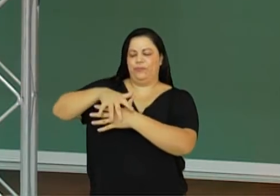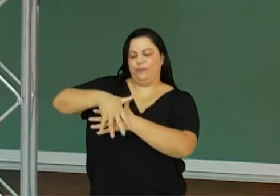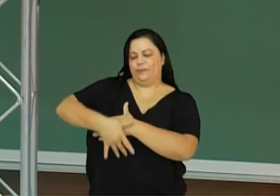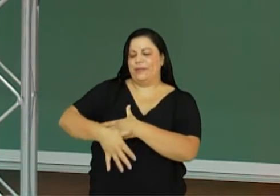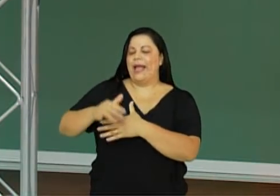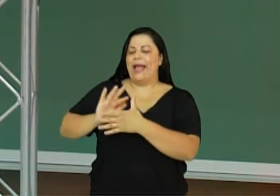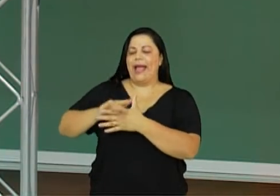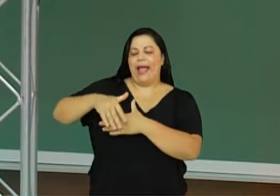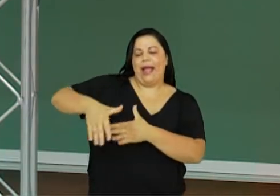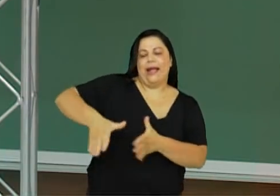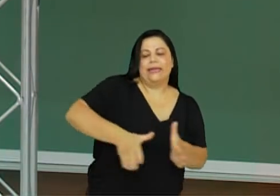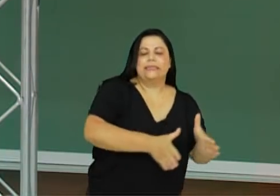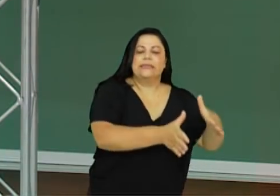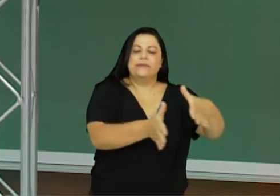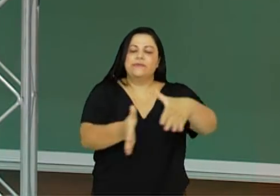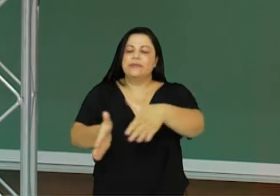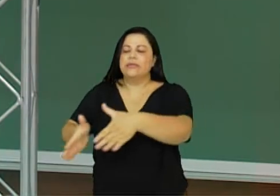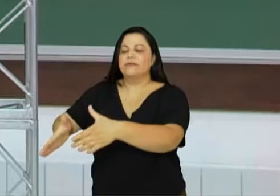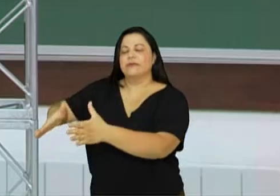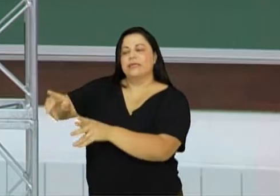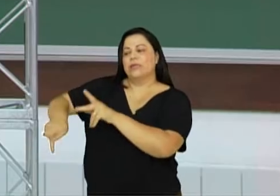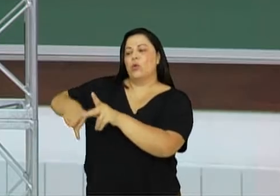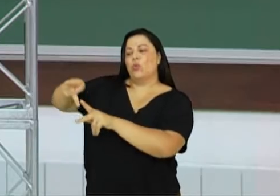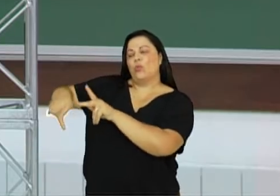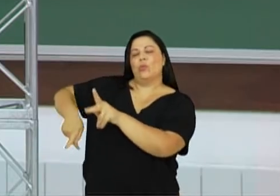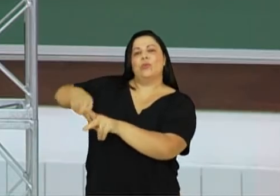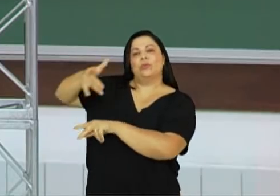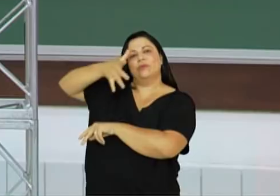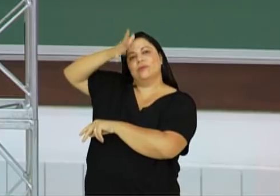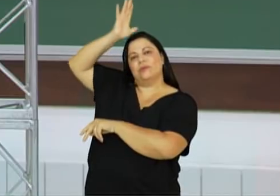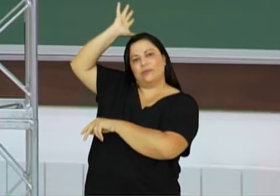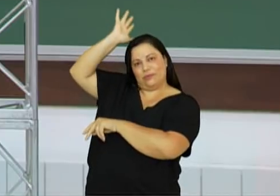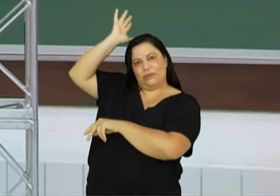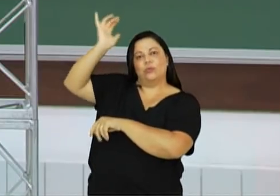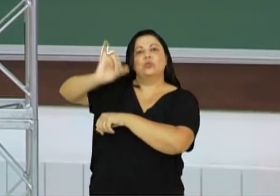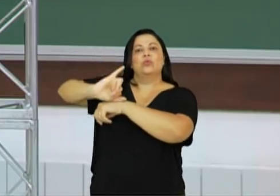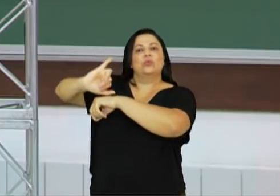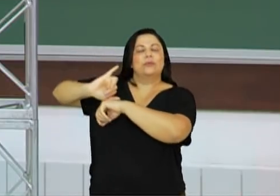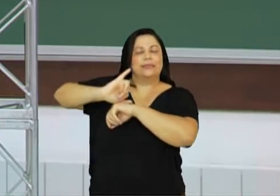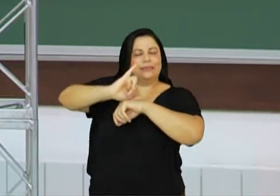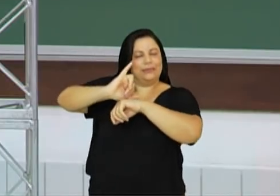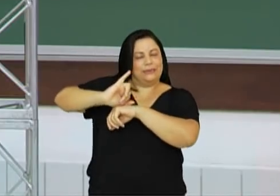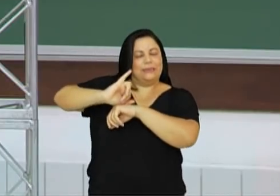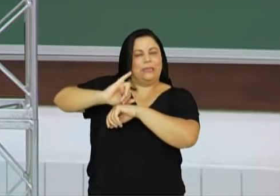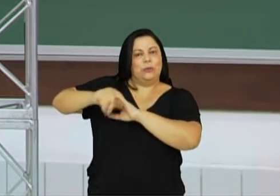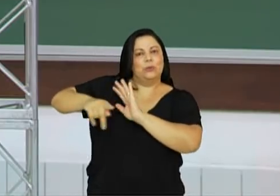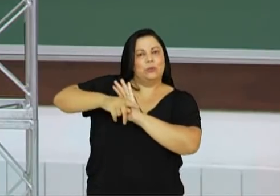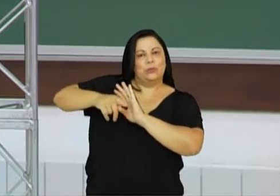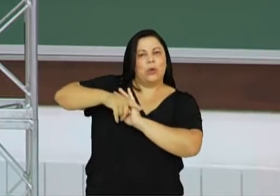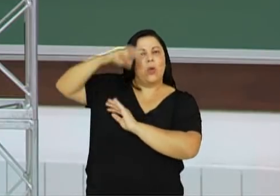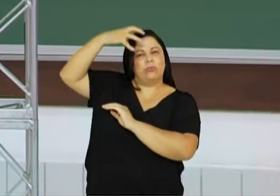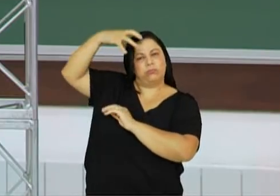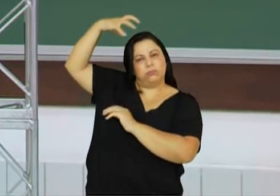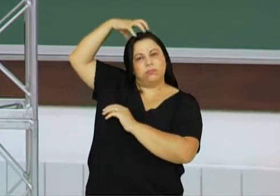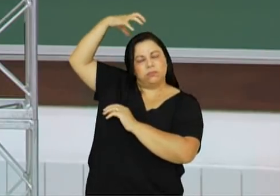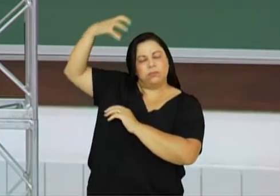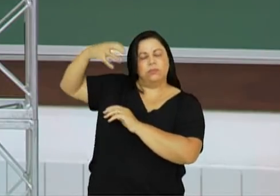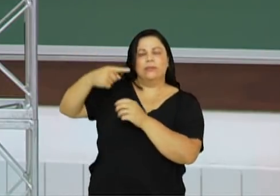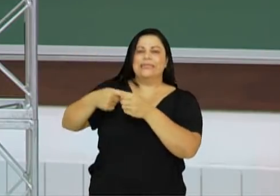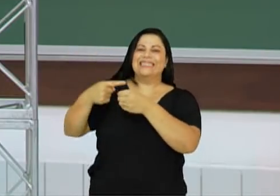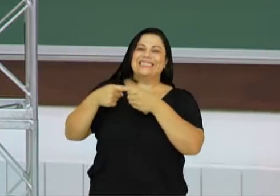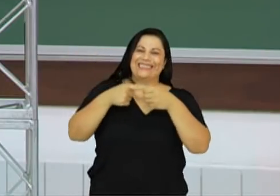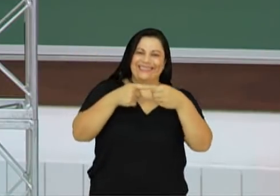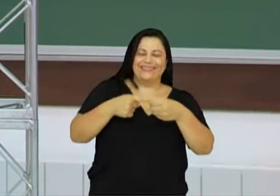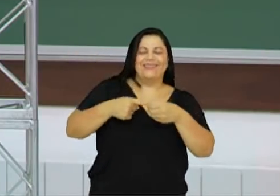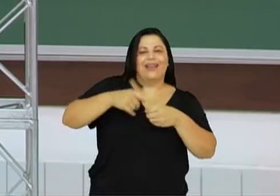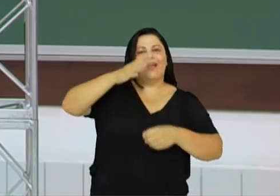levavam essa água até a população romana, principalmente nos grandes centros ali do Império Romano, como por exemplo a própria cidade de Roma.